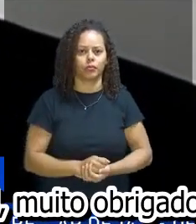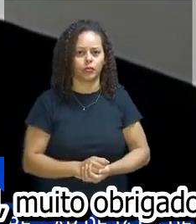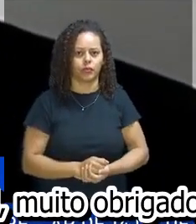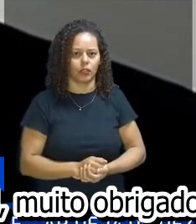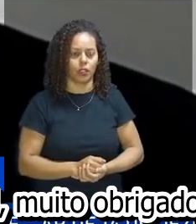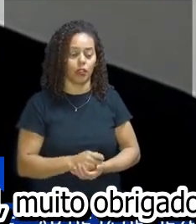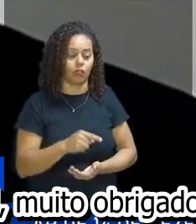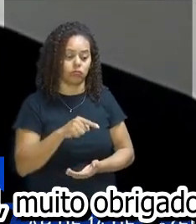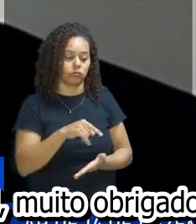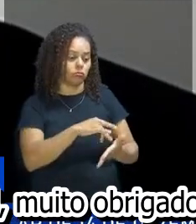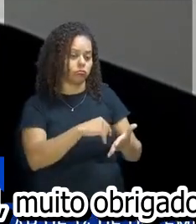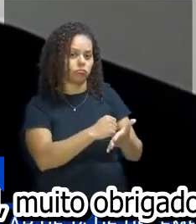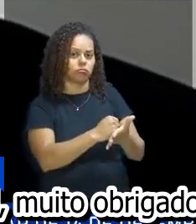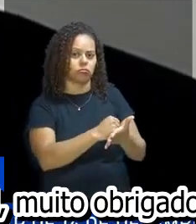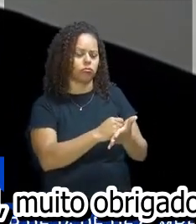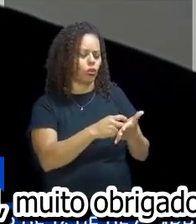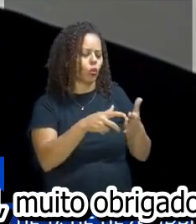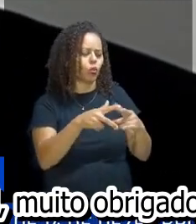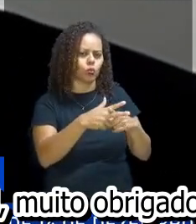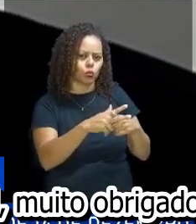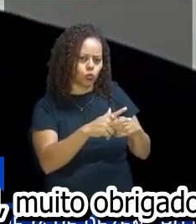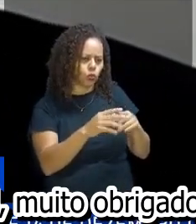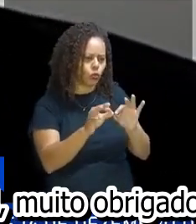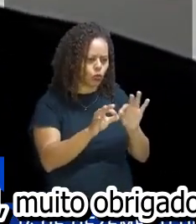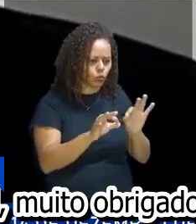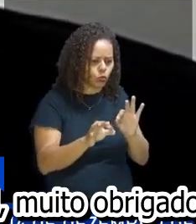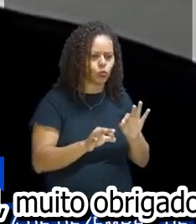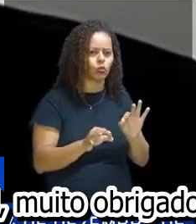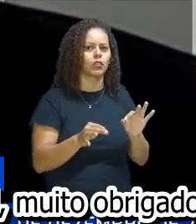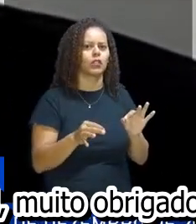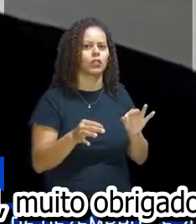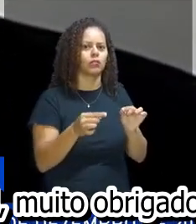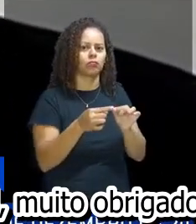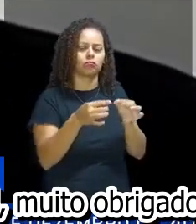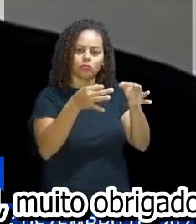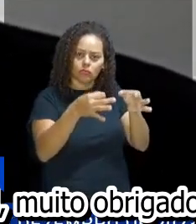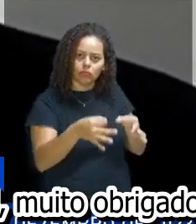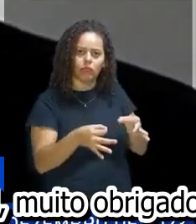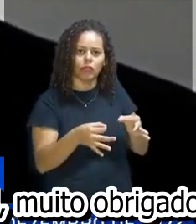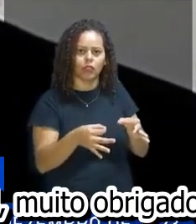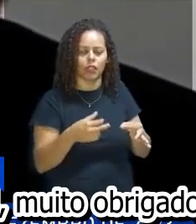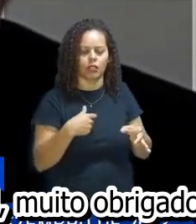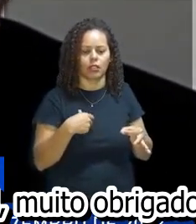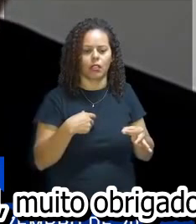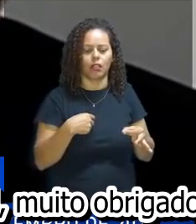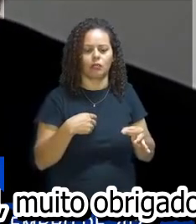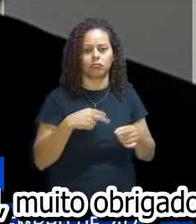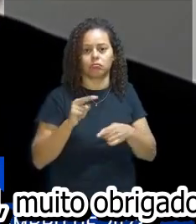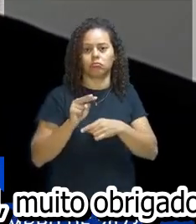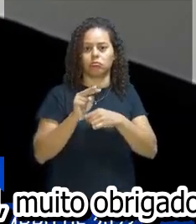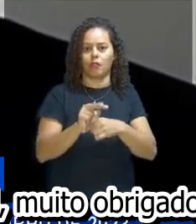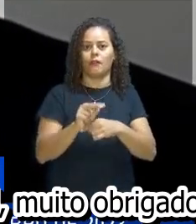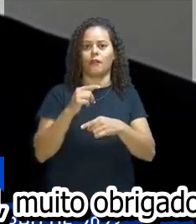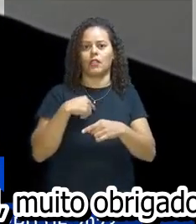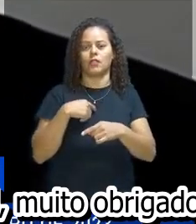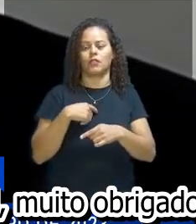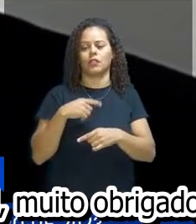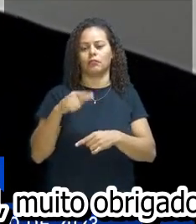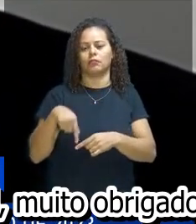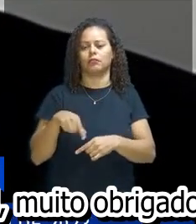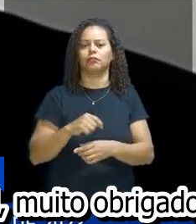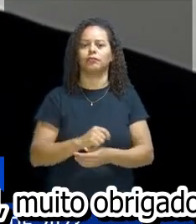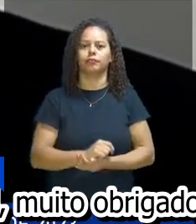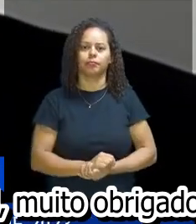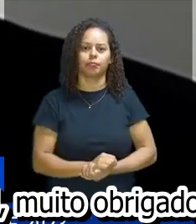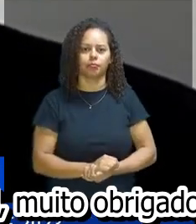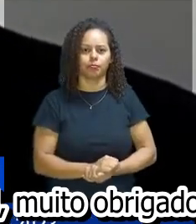as condições, tá, e palavras da defesa do União Brasil.